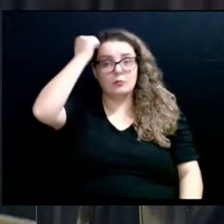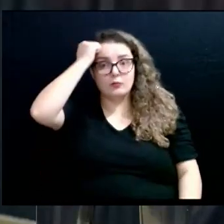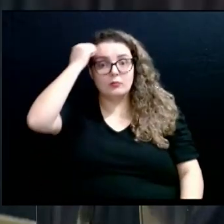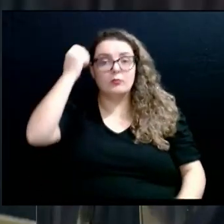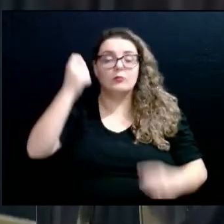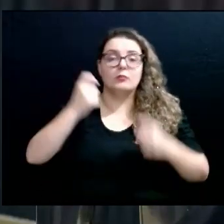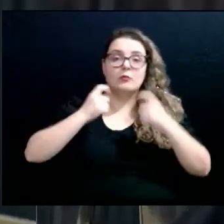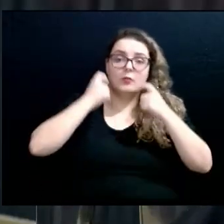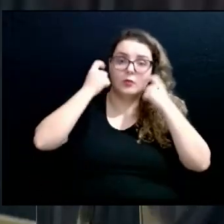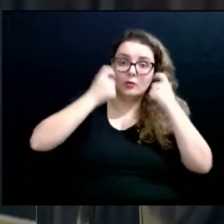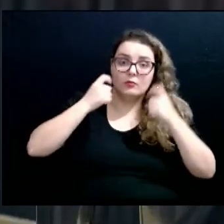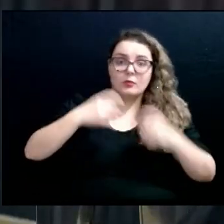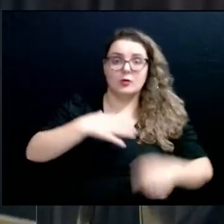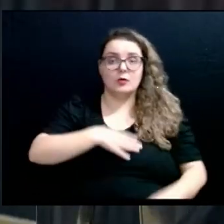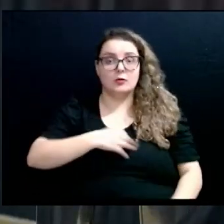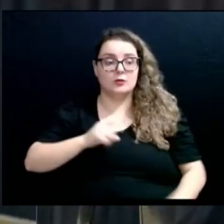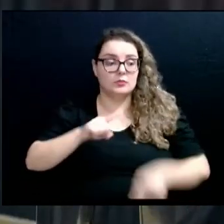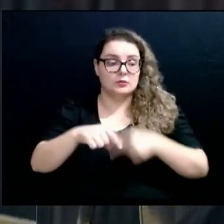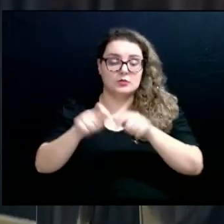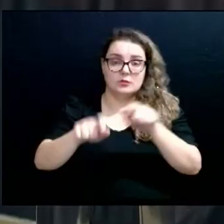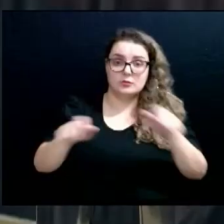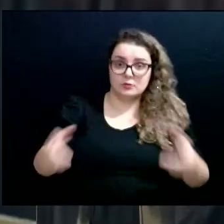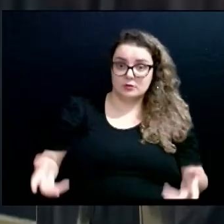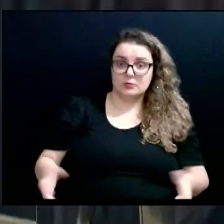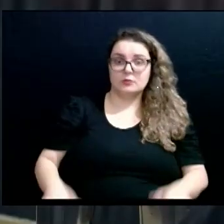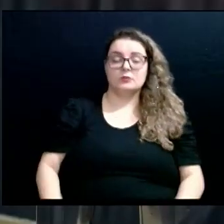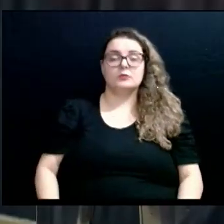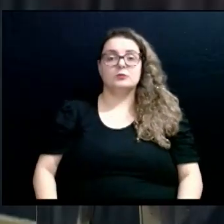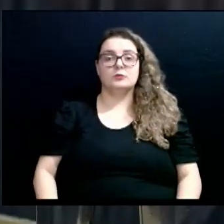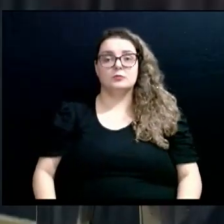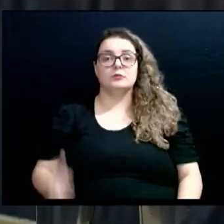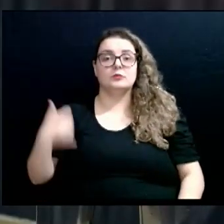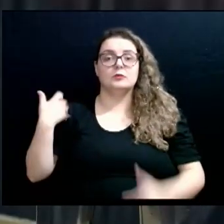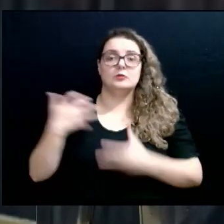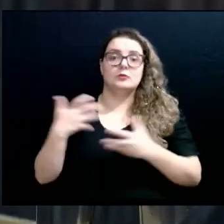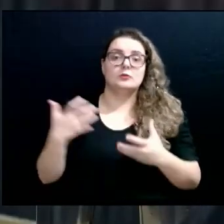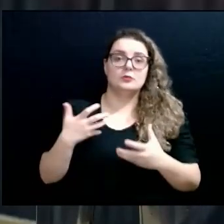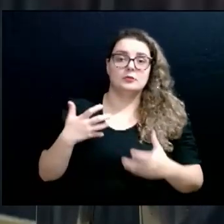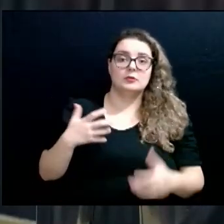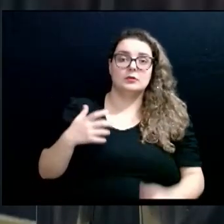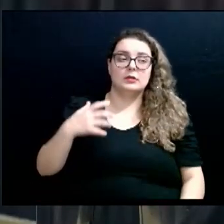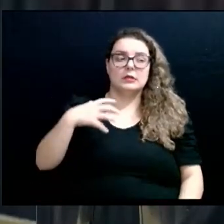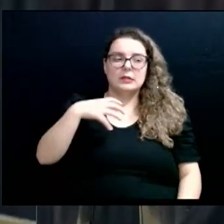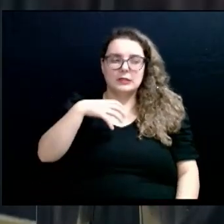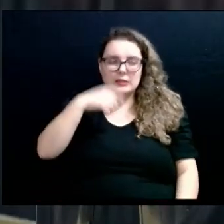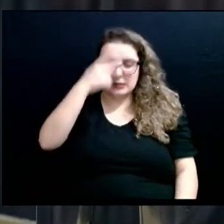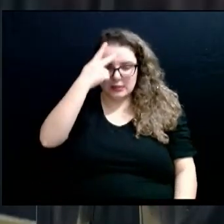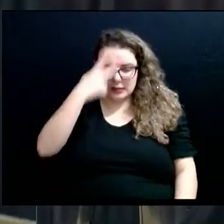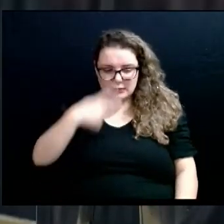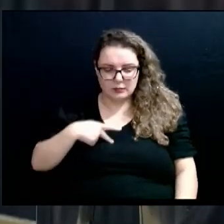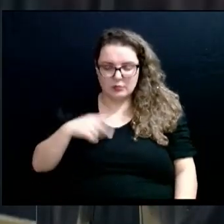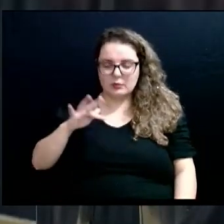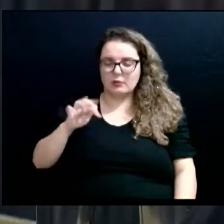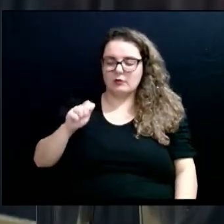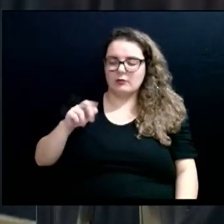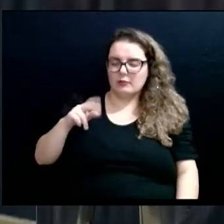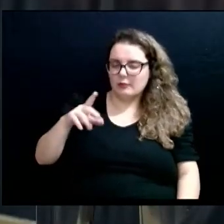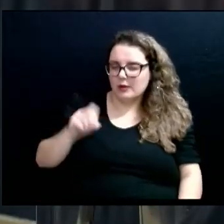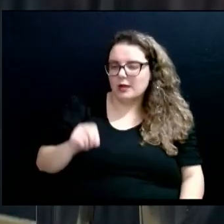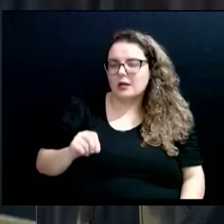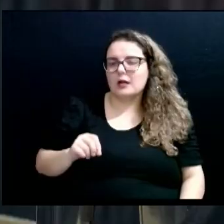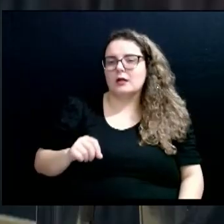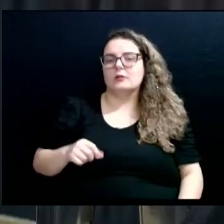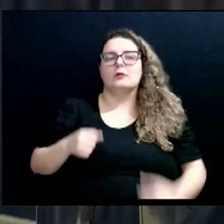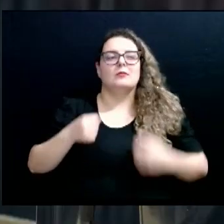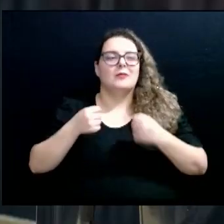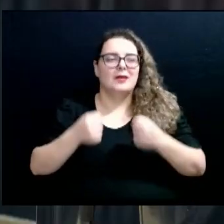os filhos e as outras pessoas, então sim. o idoso se sentir um fardo, se sentir um peso, né? Pode ser uma